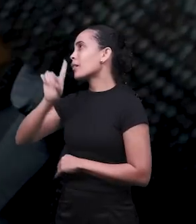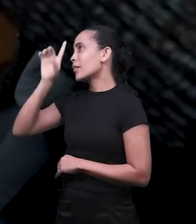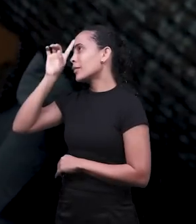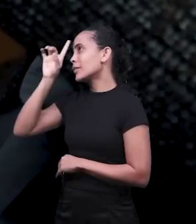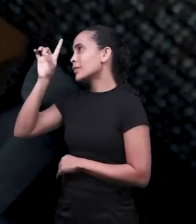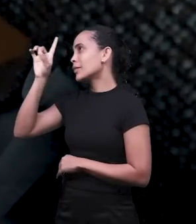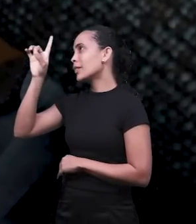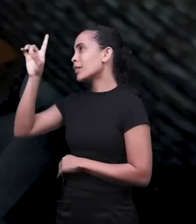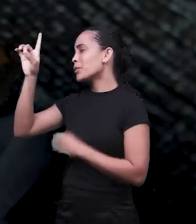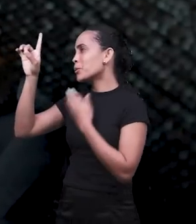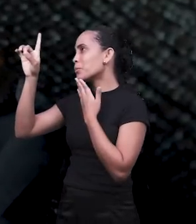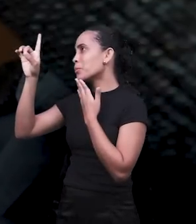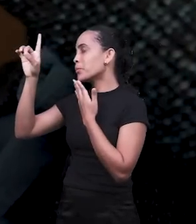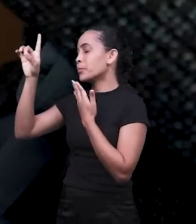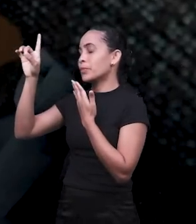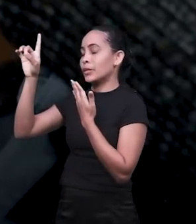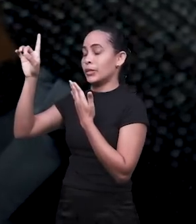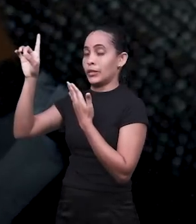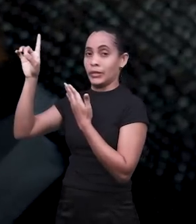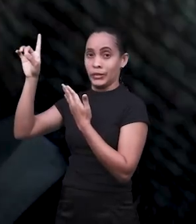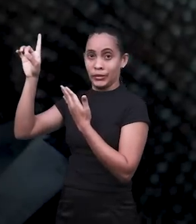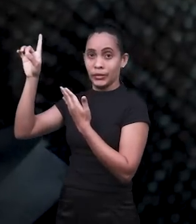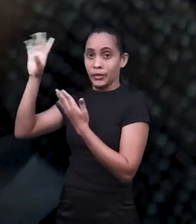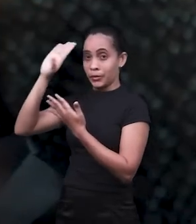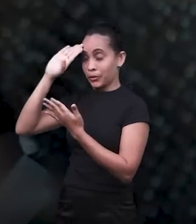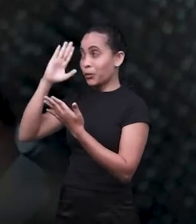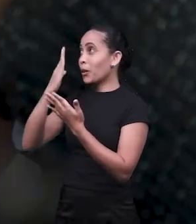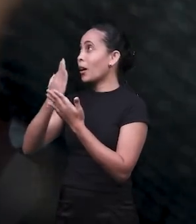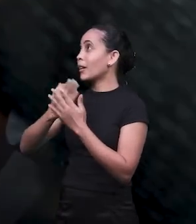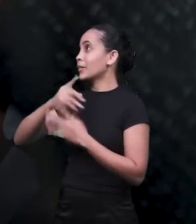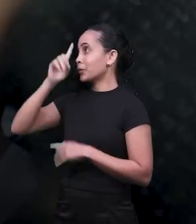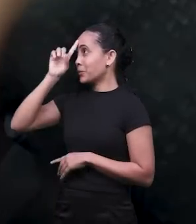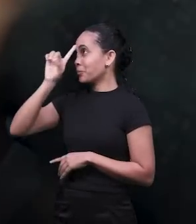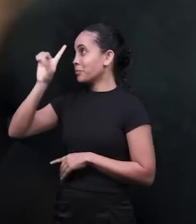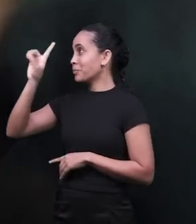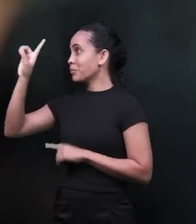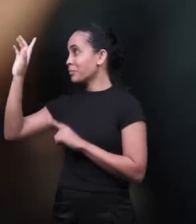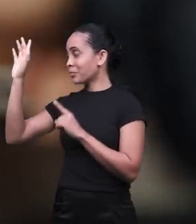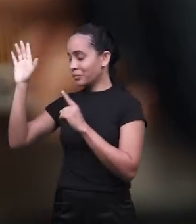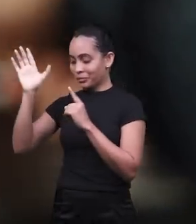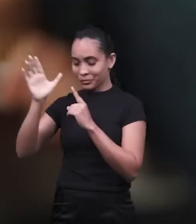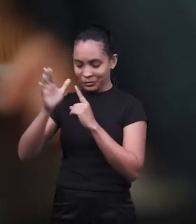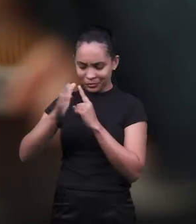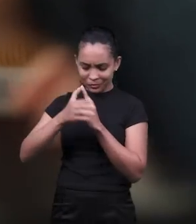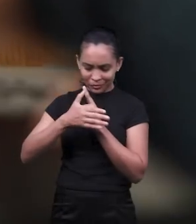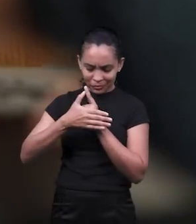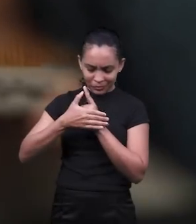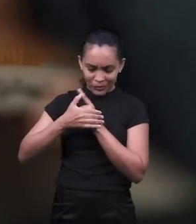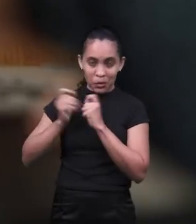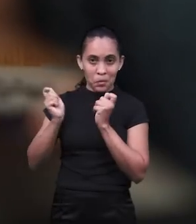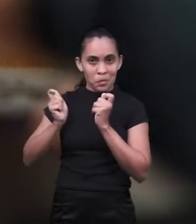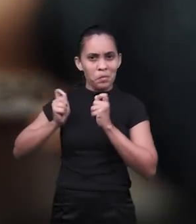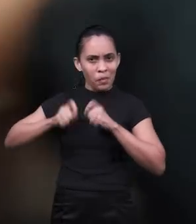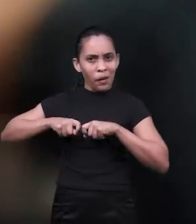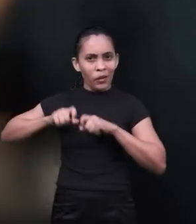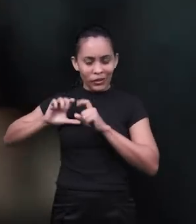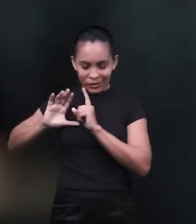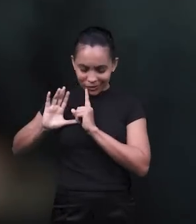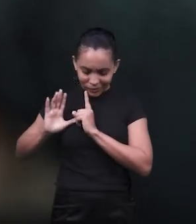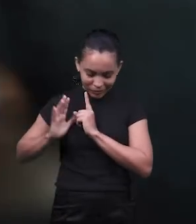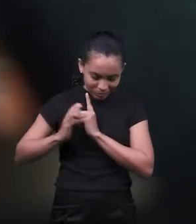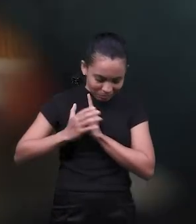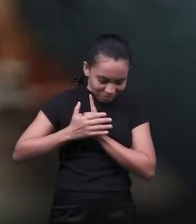estender, vou nele me esconder, Ele pode